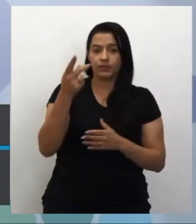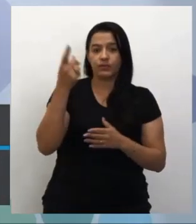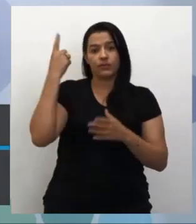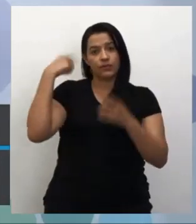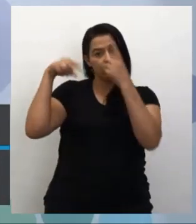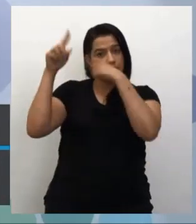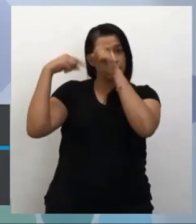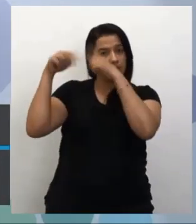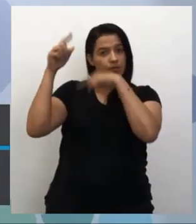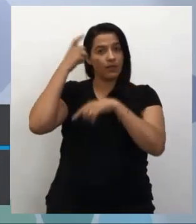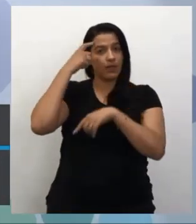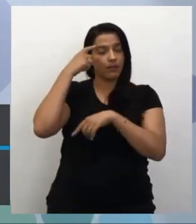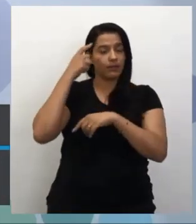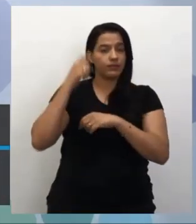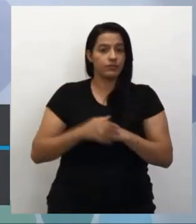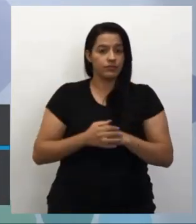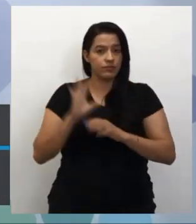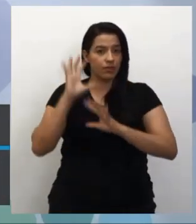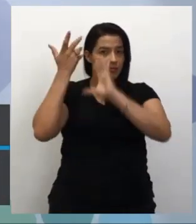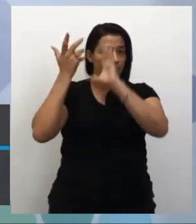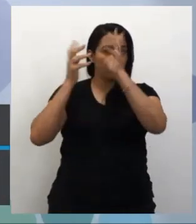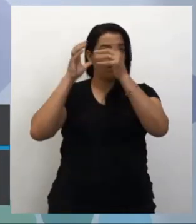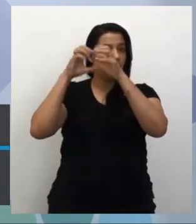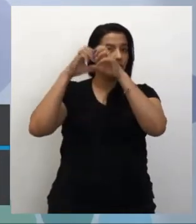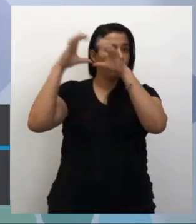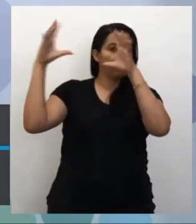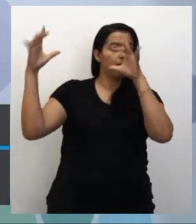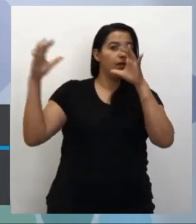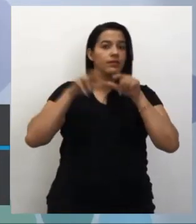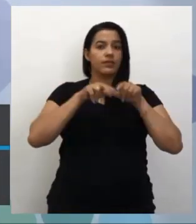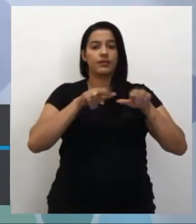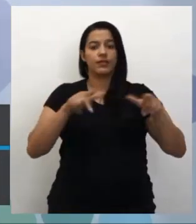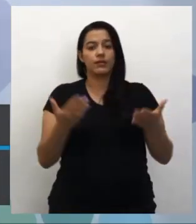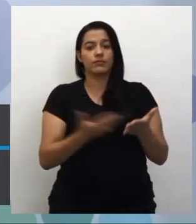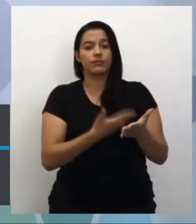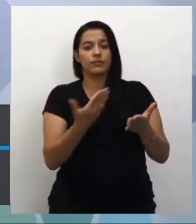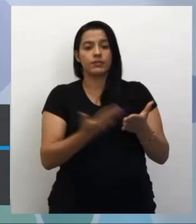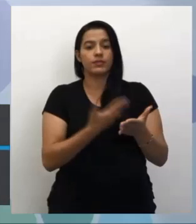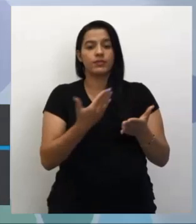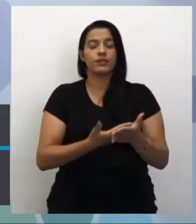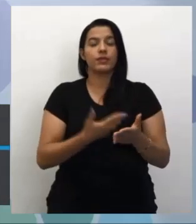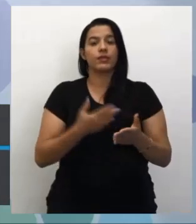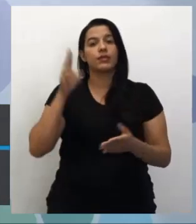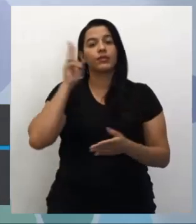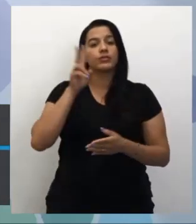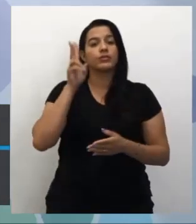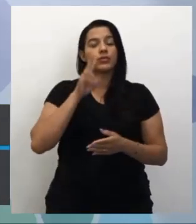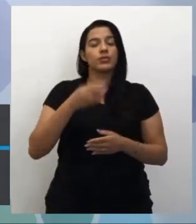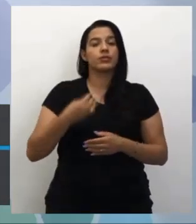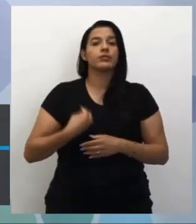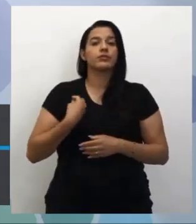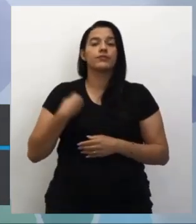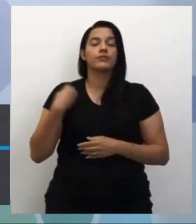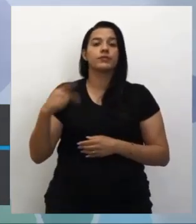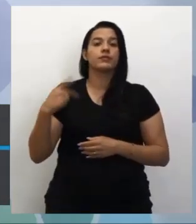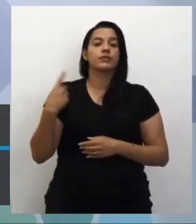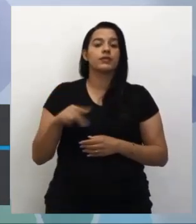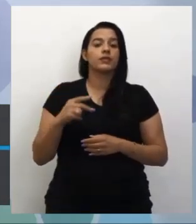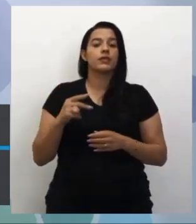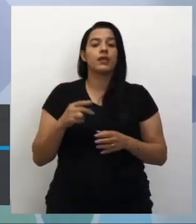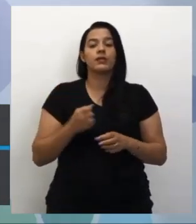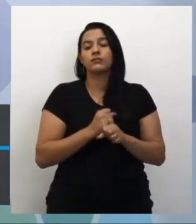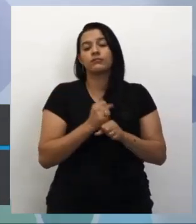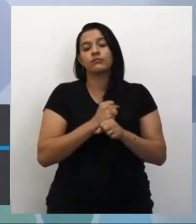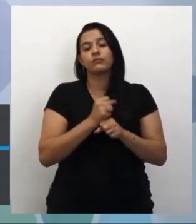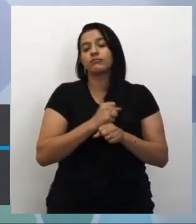na minha mente. E aí se passam 400 páginas, só que na história de vida daquele personagem passaram-se